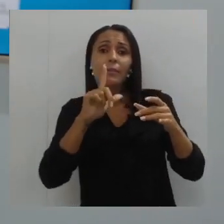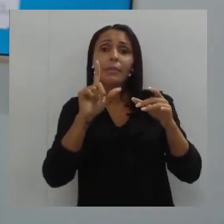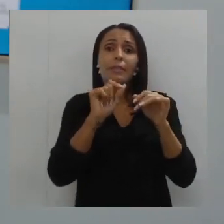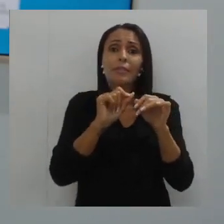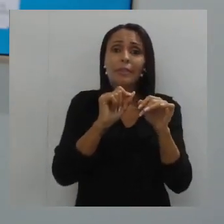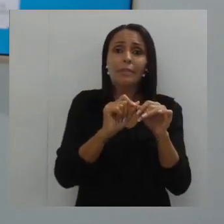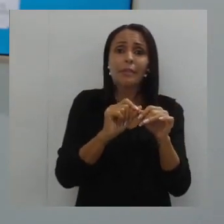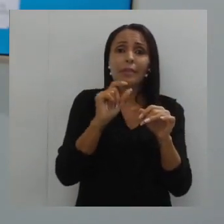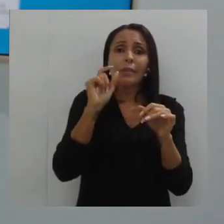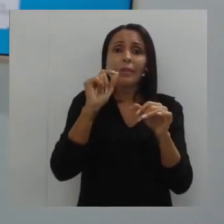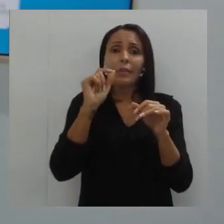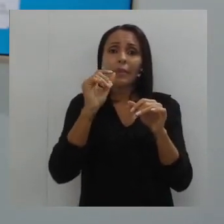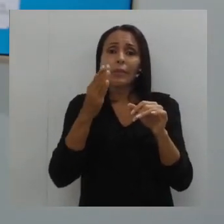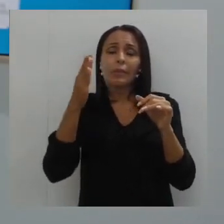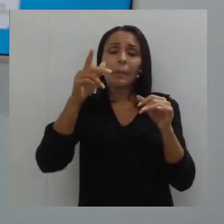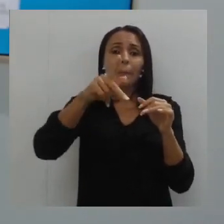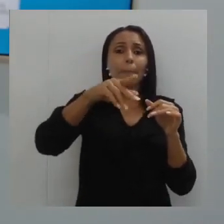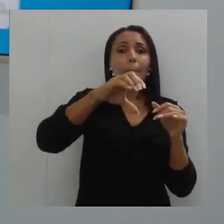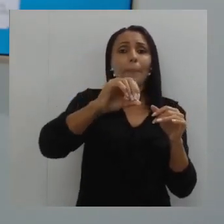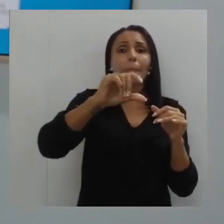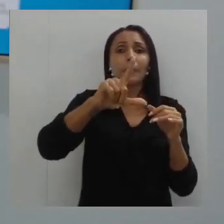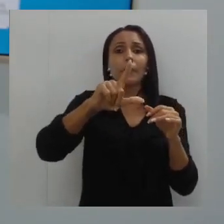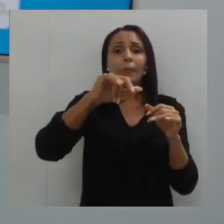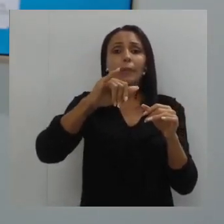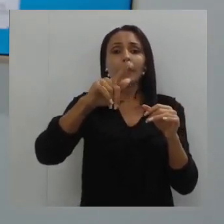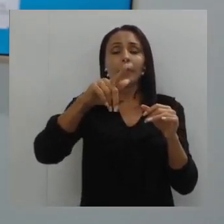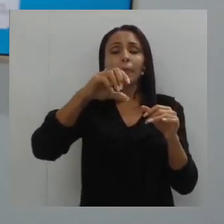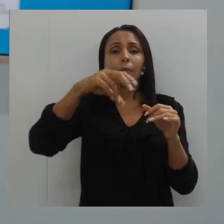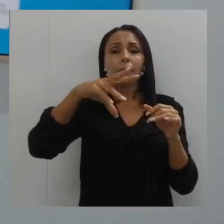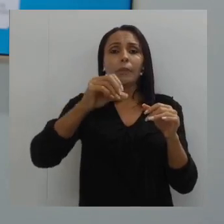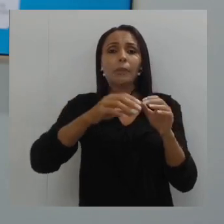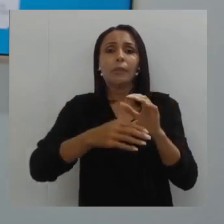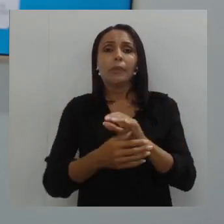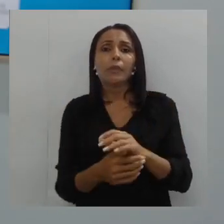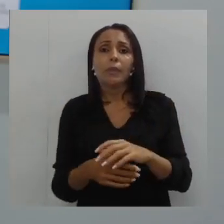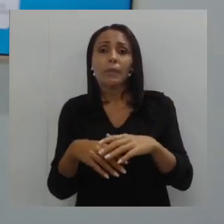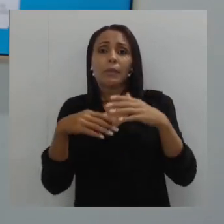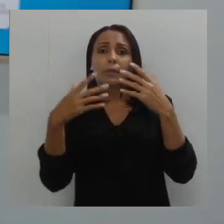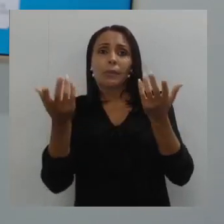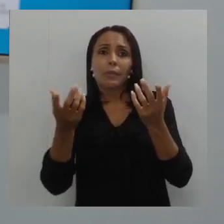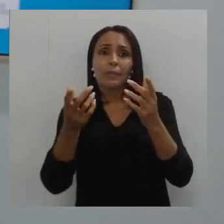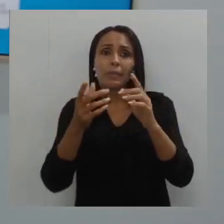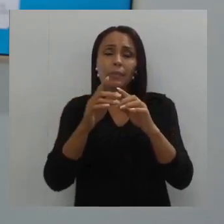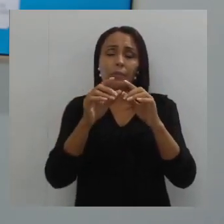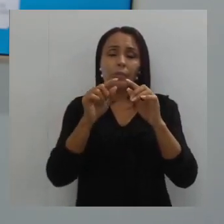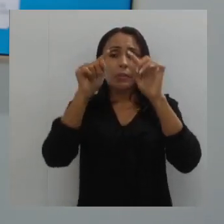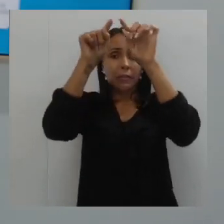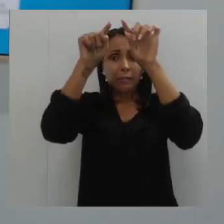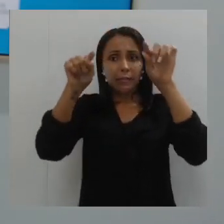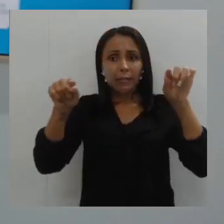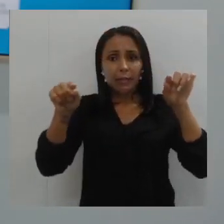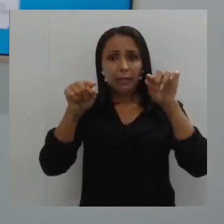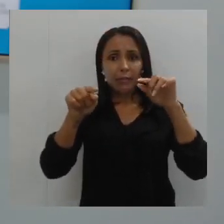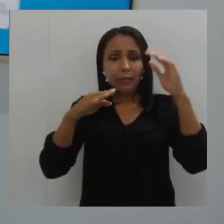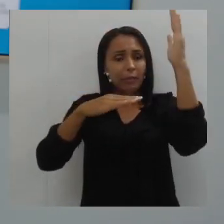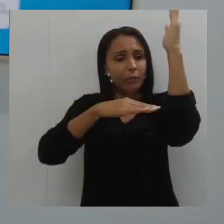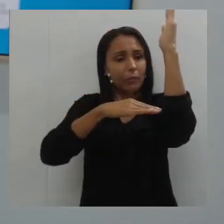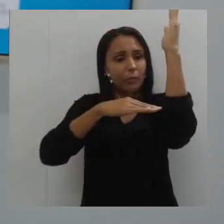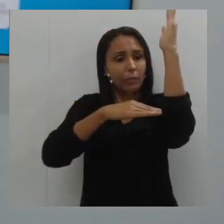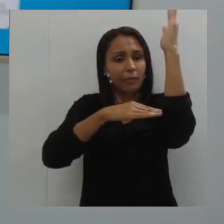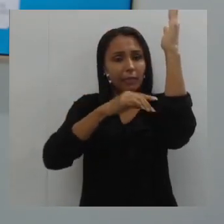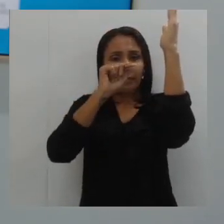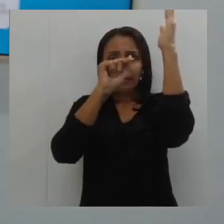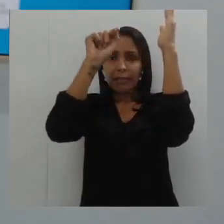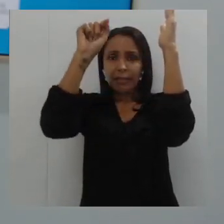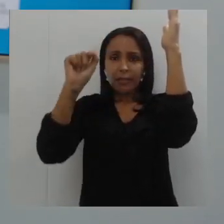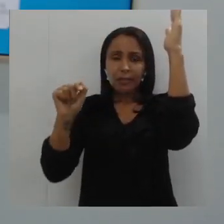que eu colocasse um polígono, que é um triângulo, com os seus vértices dentro do plano cartesiano. Então, cada